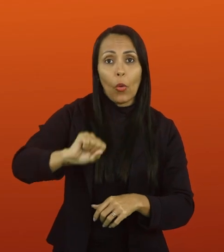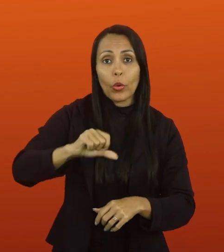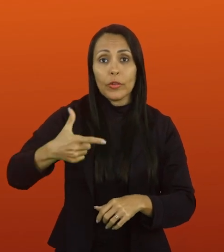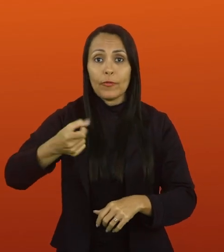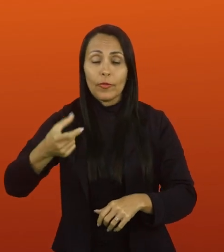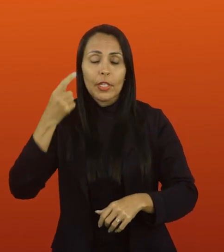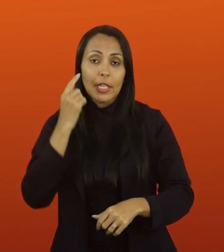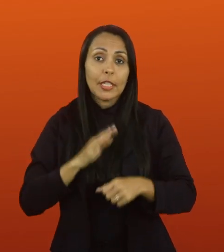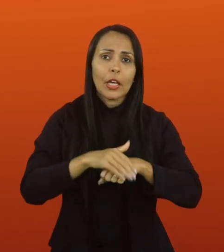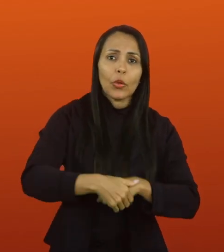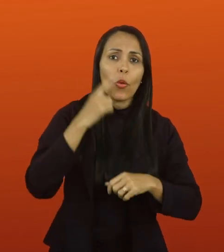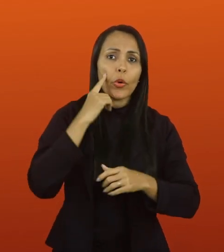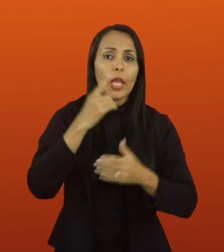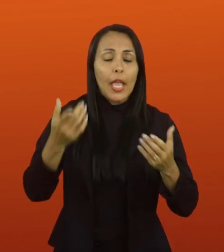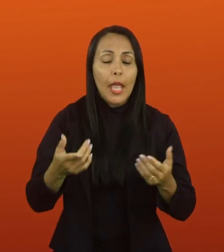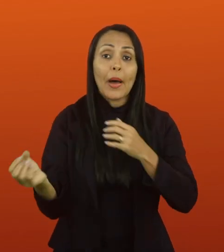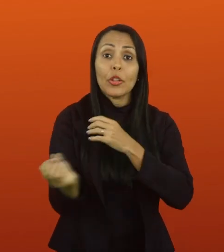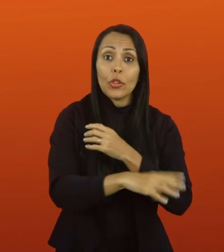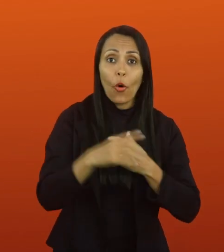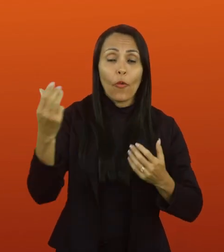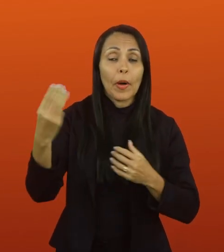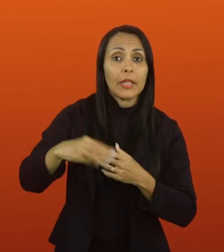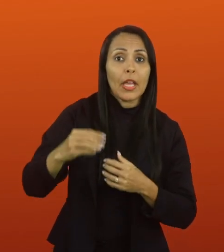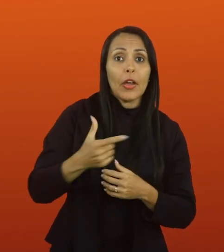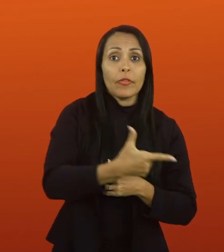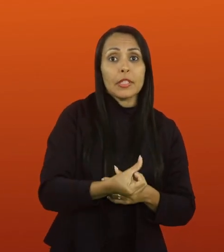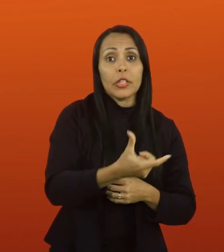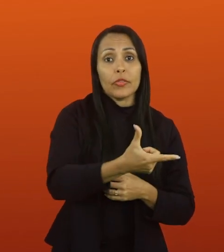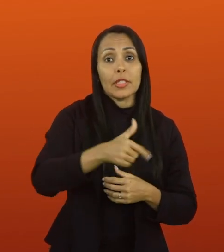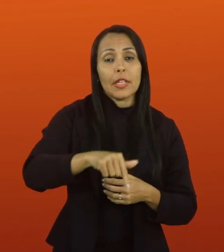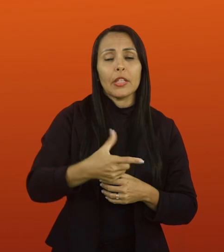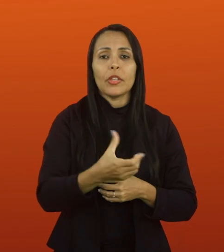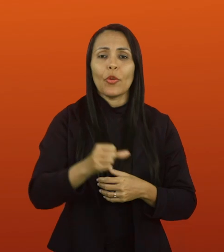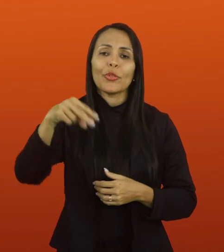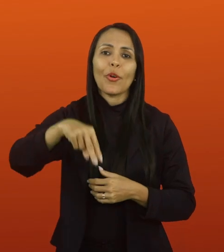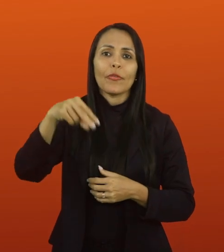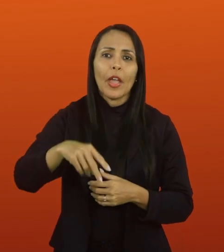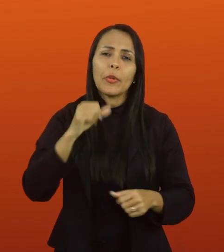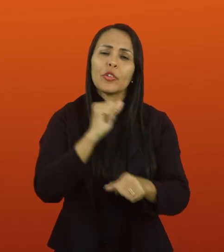E para o pessoal da matriz nova, será no dia 26, 27 e 28 de